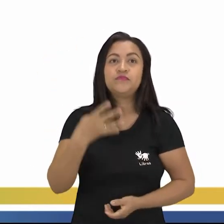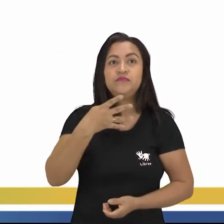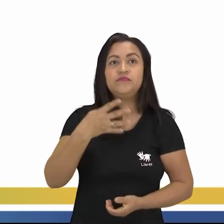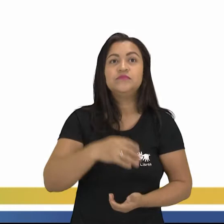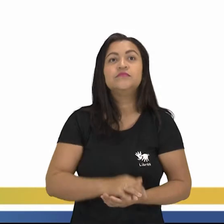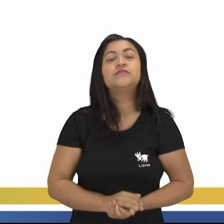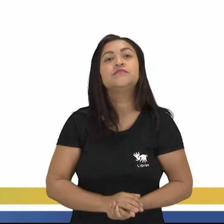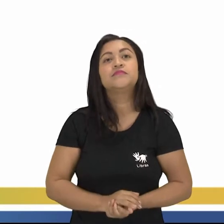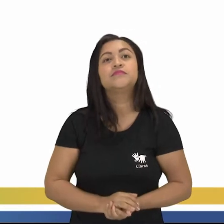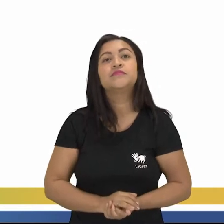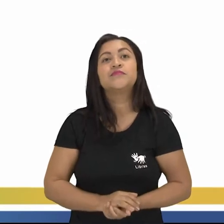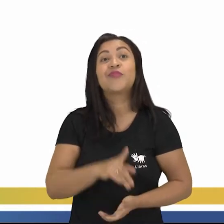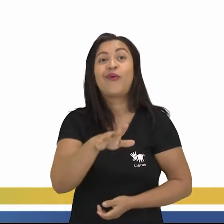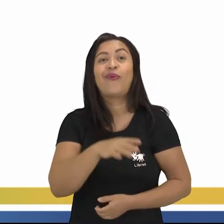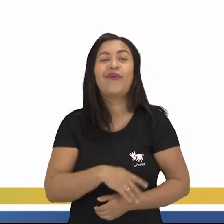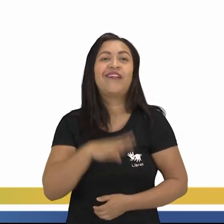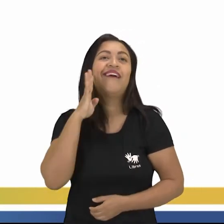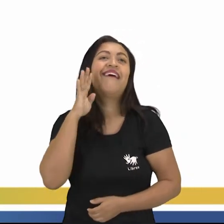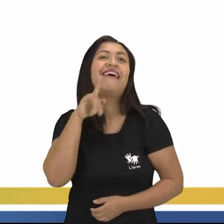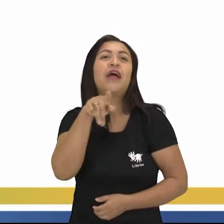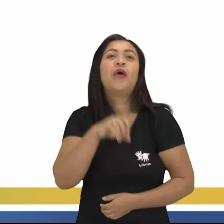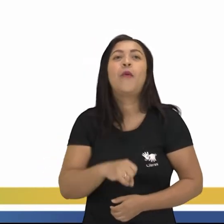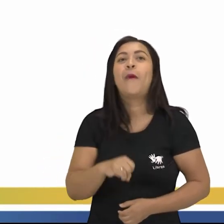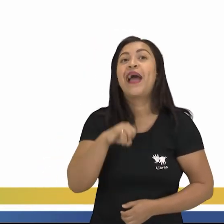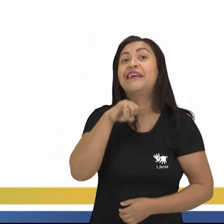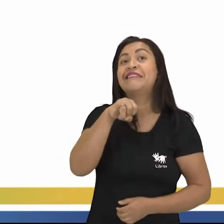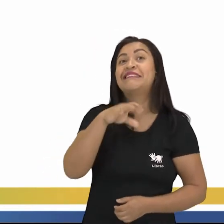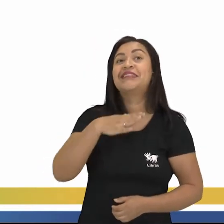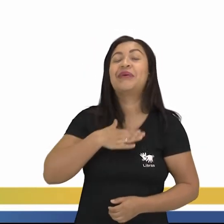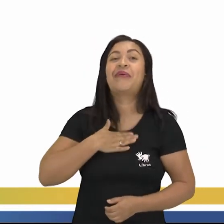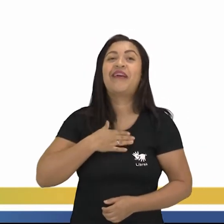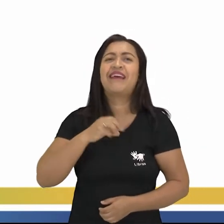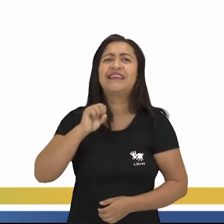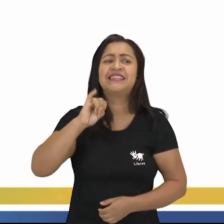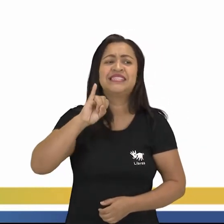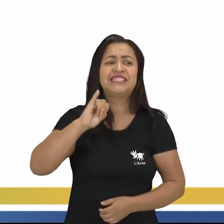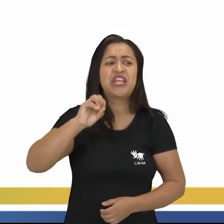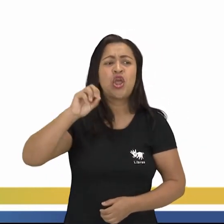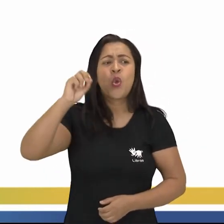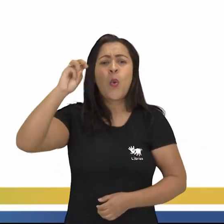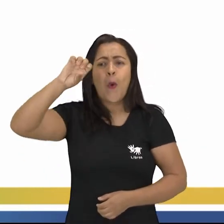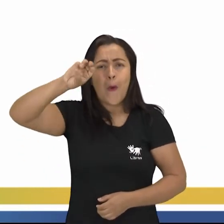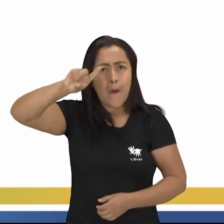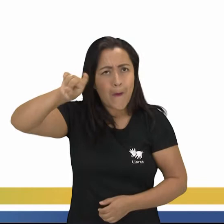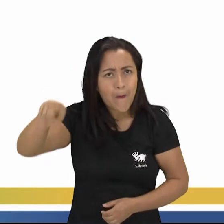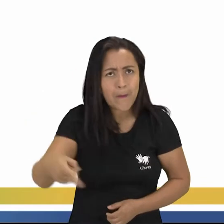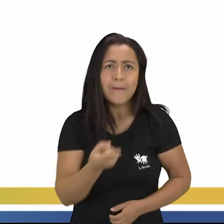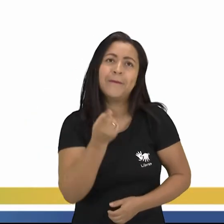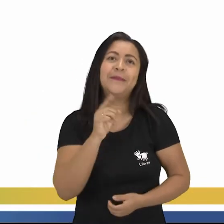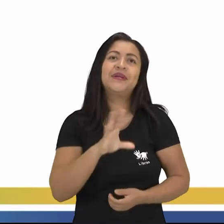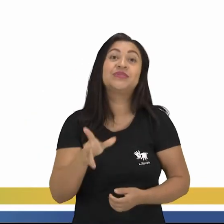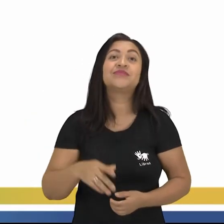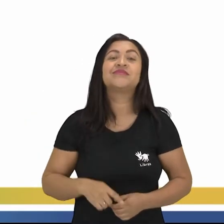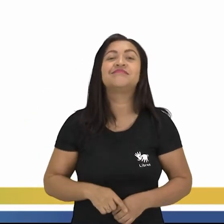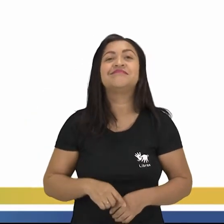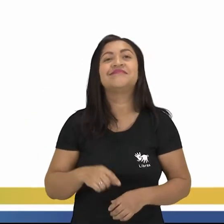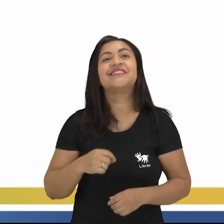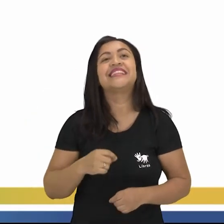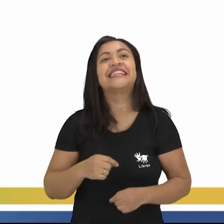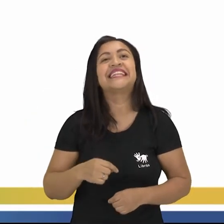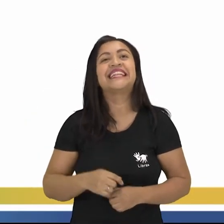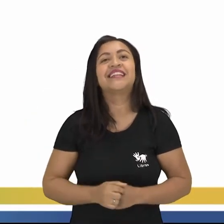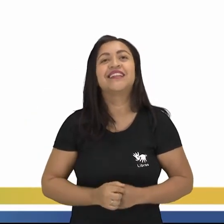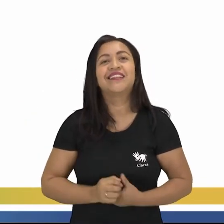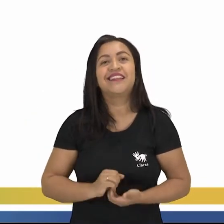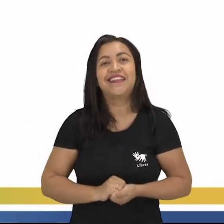million, olha essa que legal. Se eu ganhasse $1 milhão, o que eu faria? I would buy a